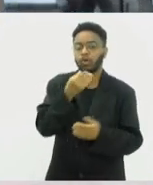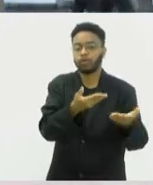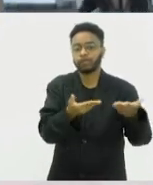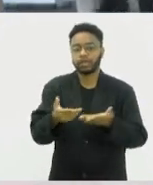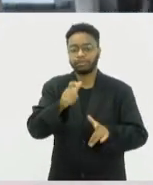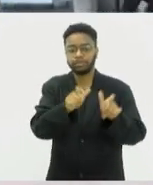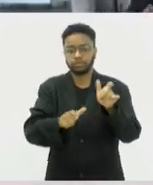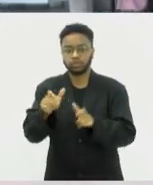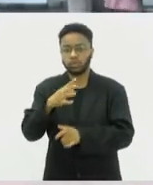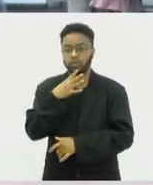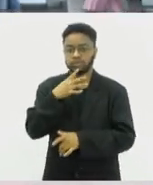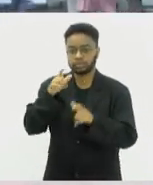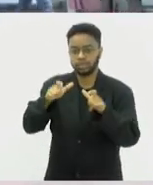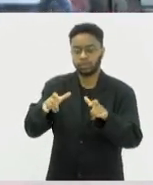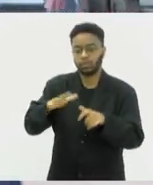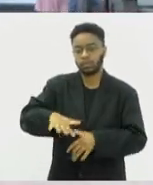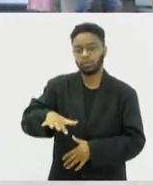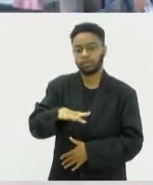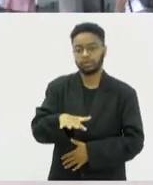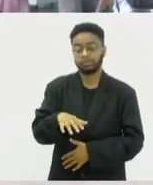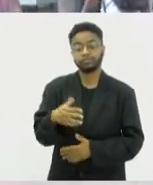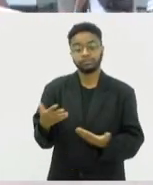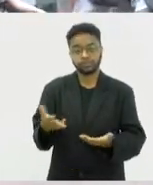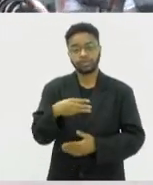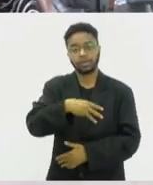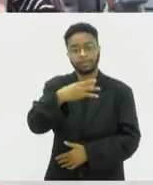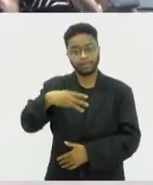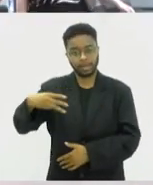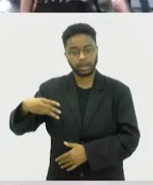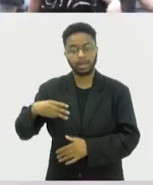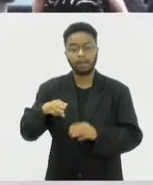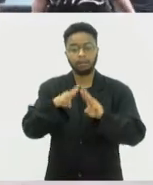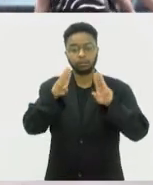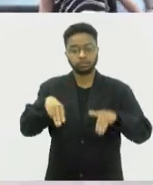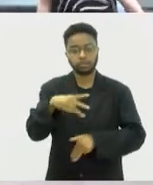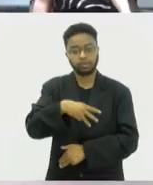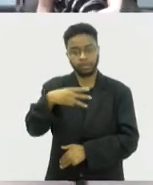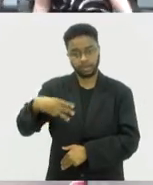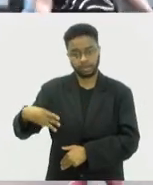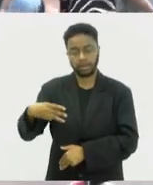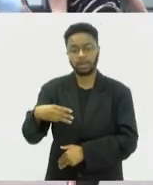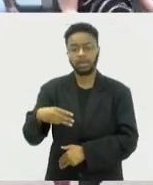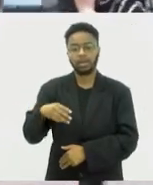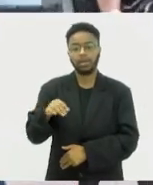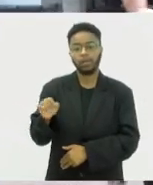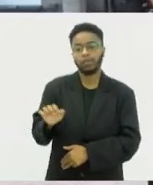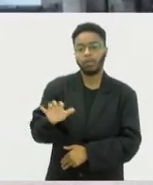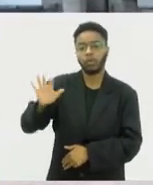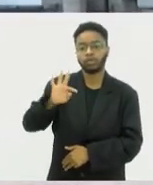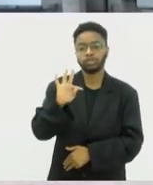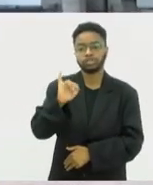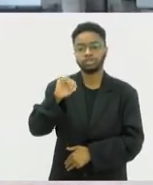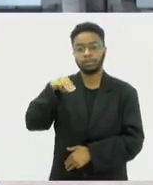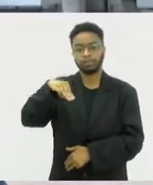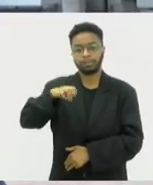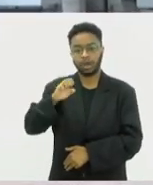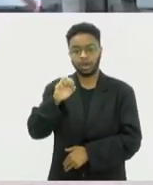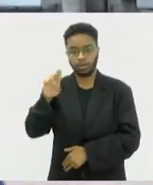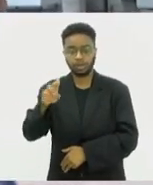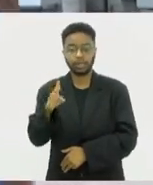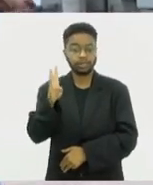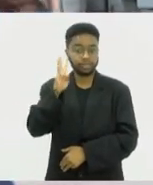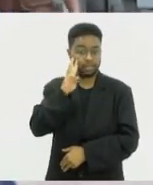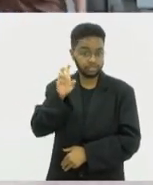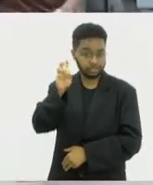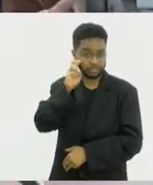conhecer esse espaço. Então, lá na Maré, lá no Museu da Maré, no Morro do Timbal, todas as terças e quintas,